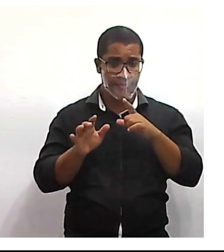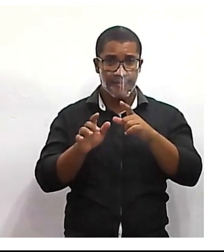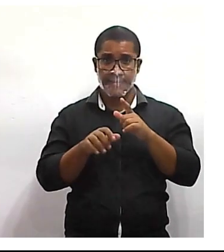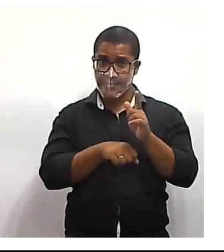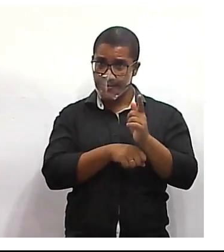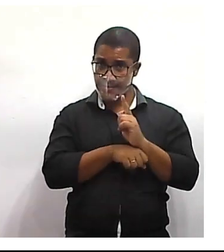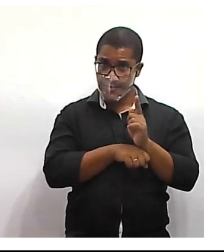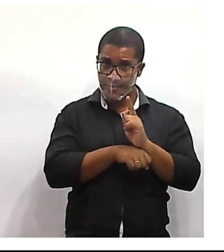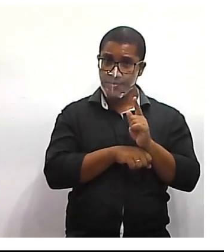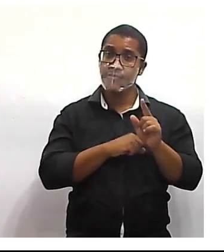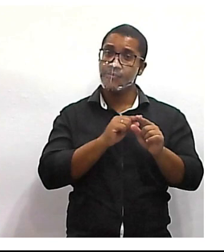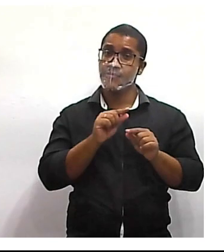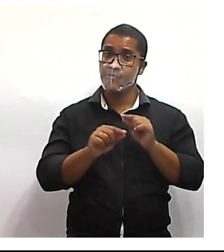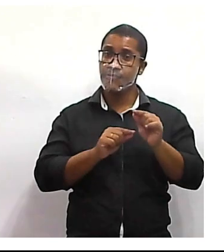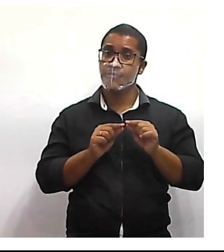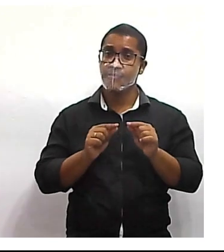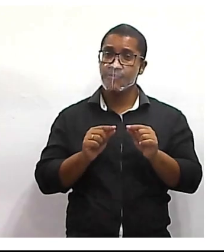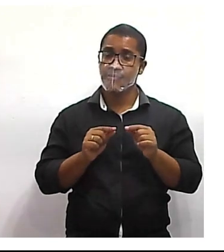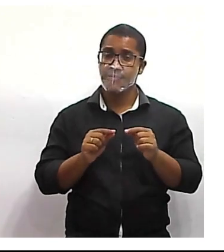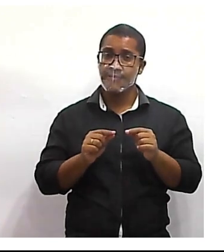gestão